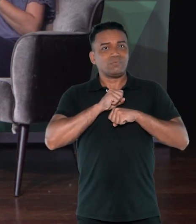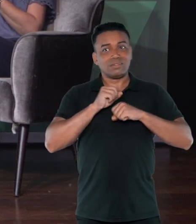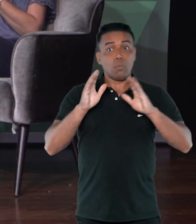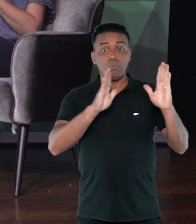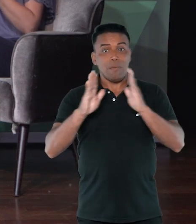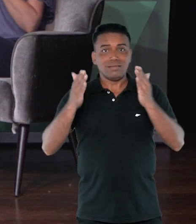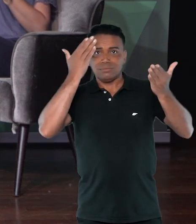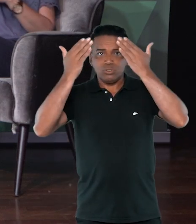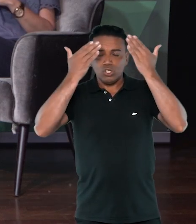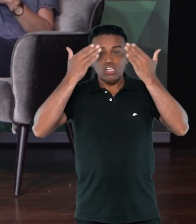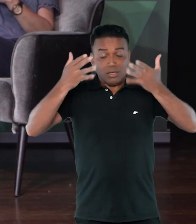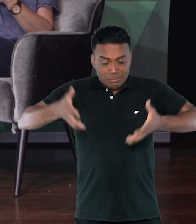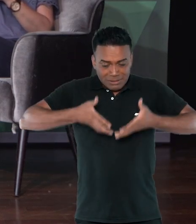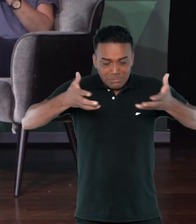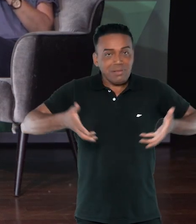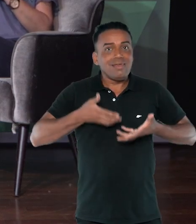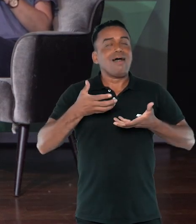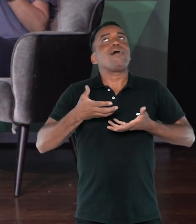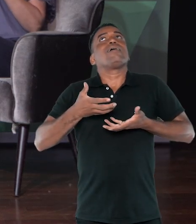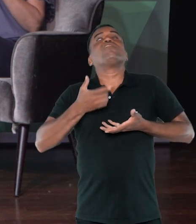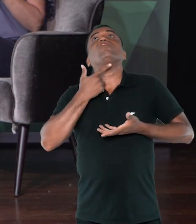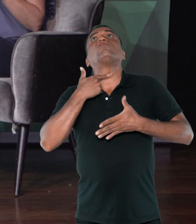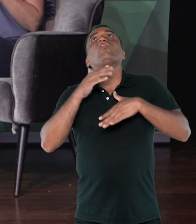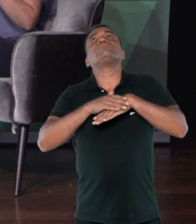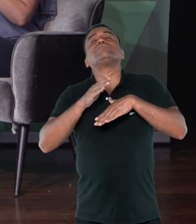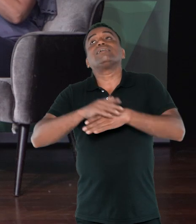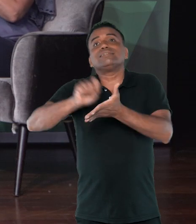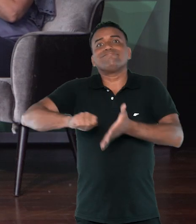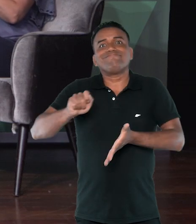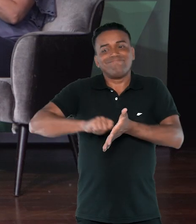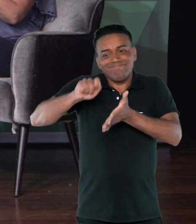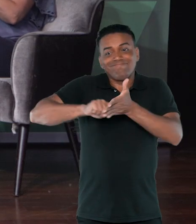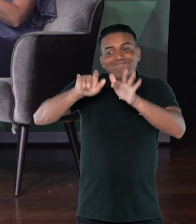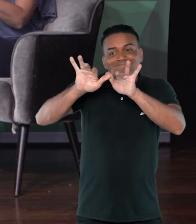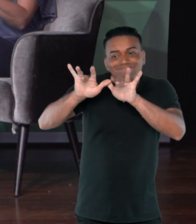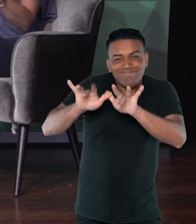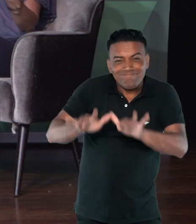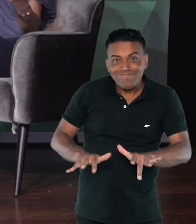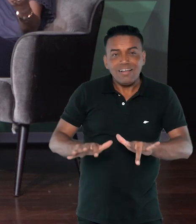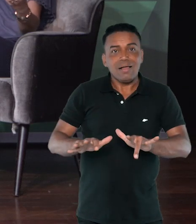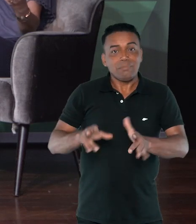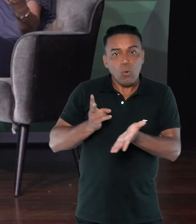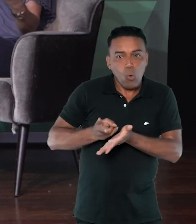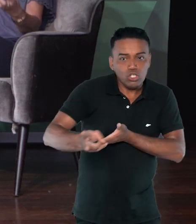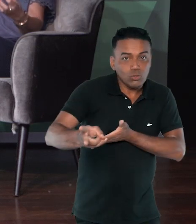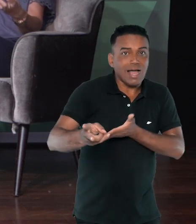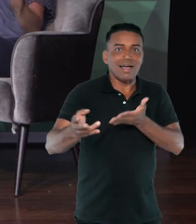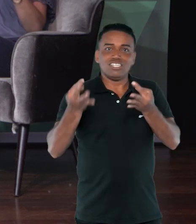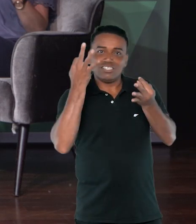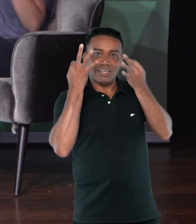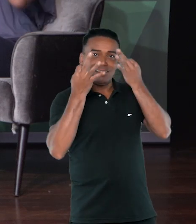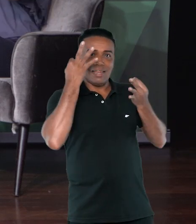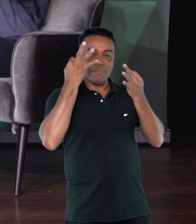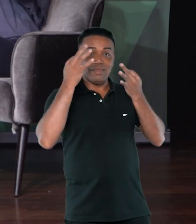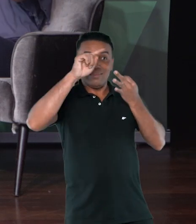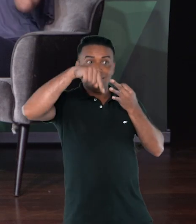a me inspirar a escrever, e aí parece que houve assim, uma continuidade da terapia